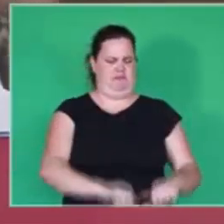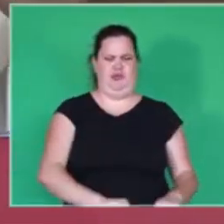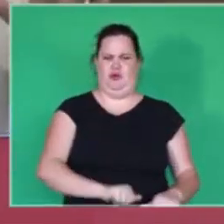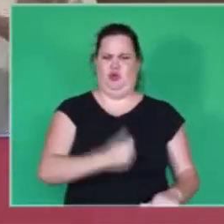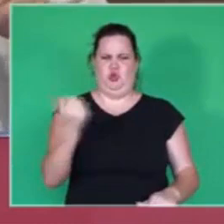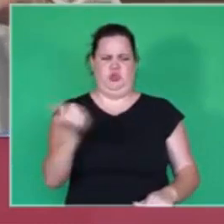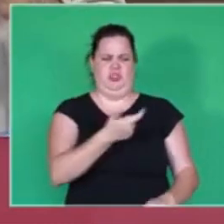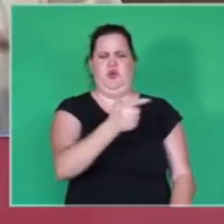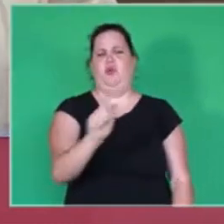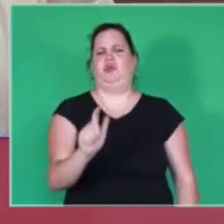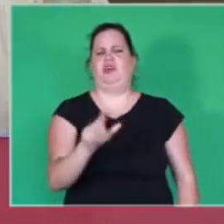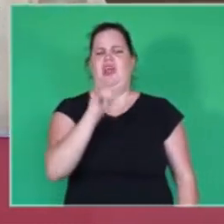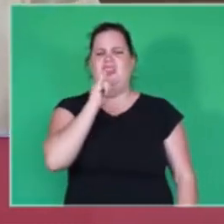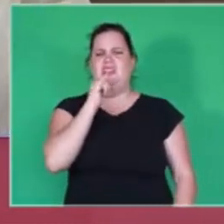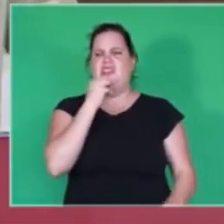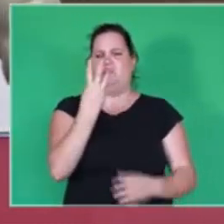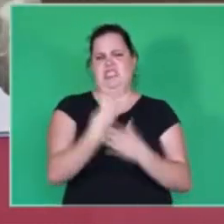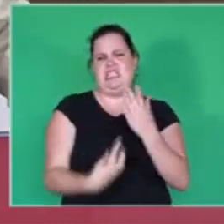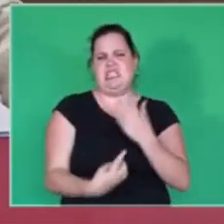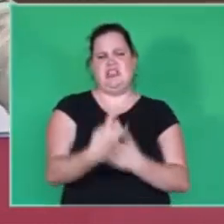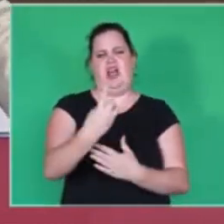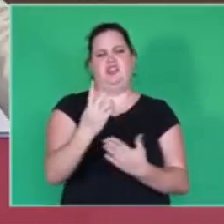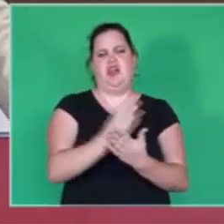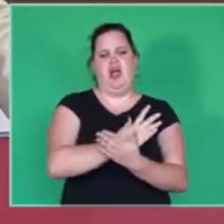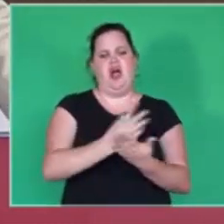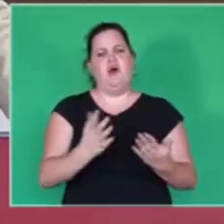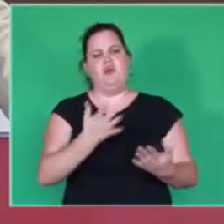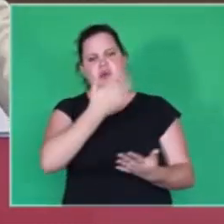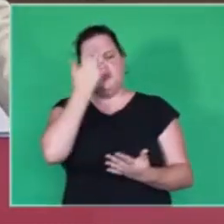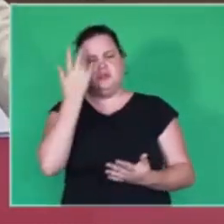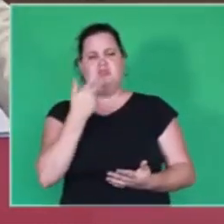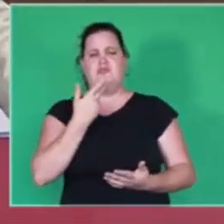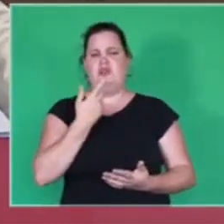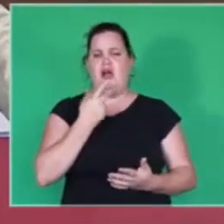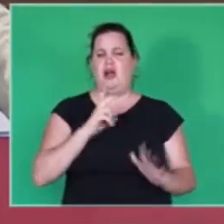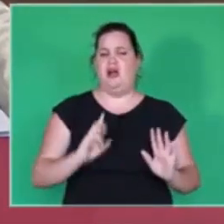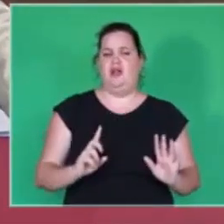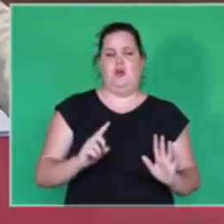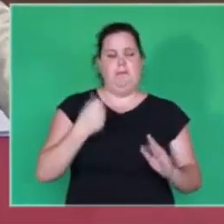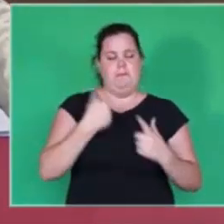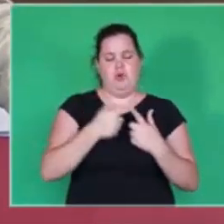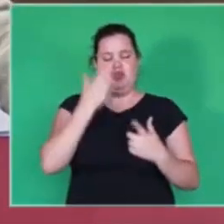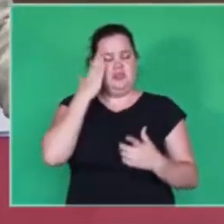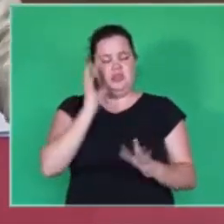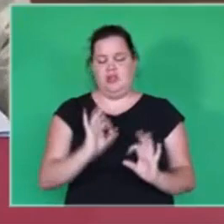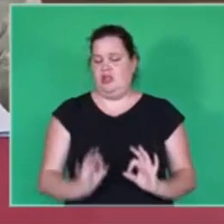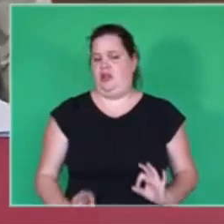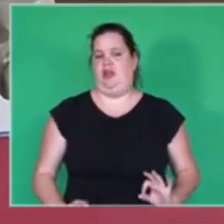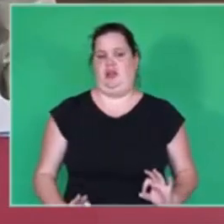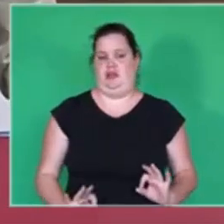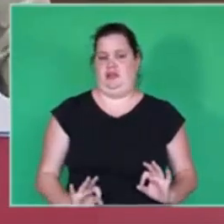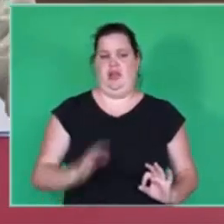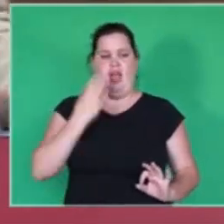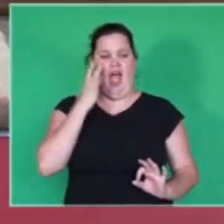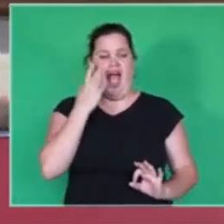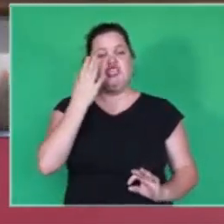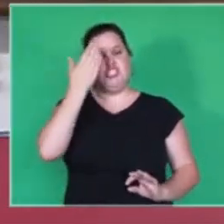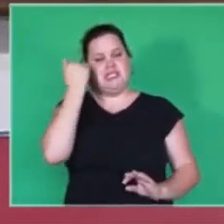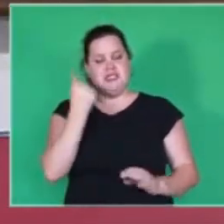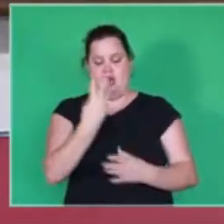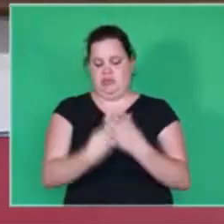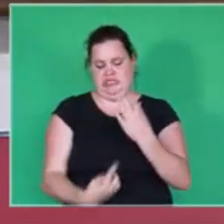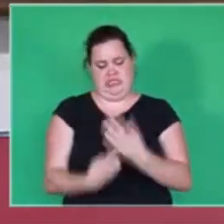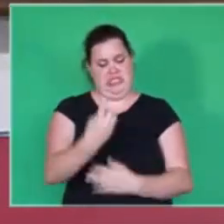a Trindade, aquilo que alguns até falam hoje, porque não entendem nada a respeito de Trindade. Mas vejam